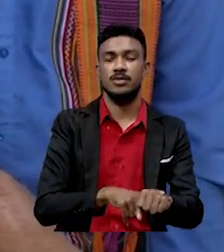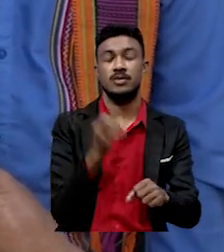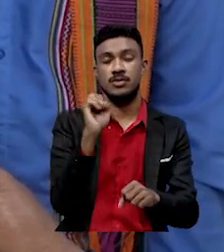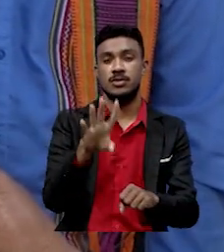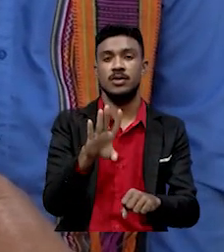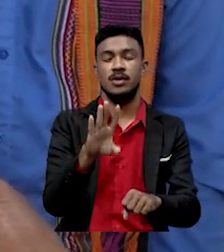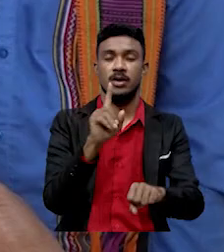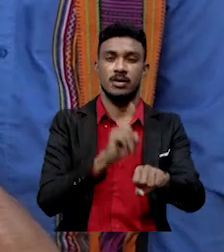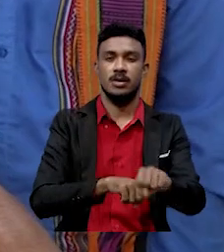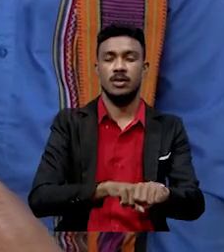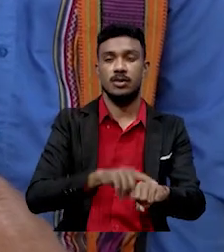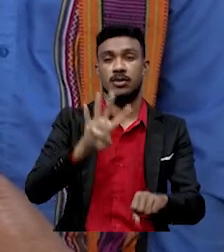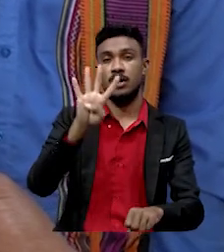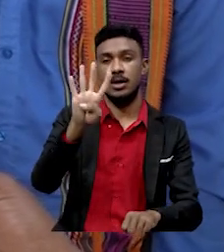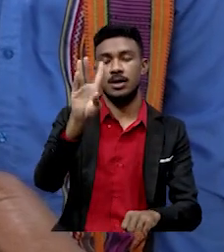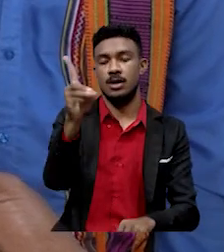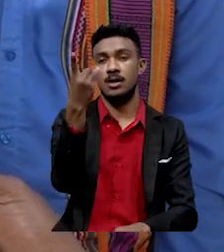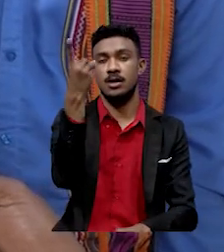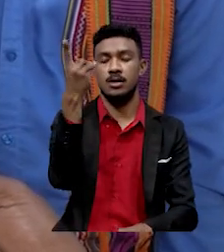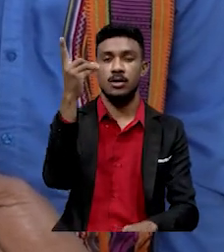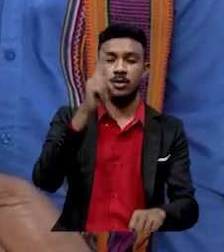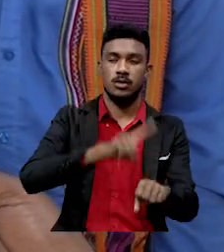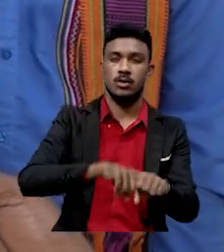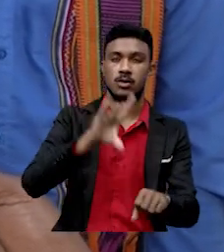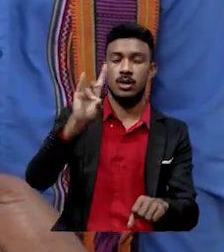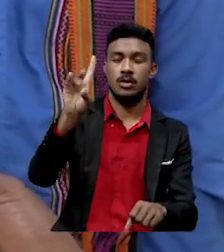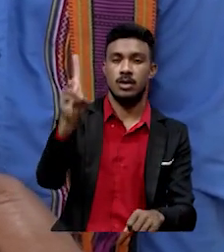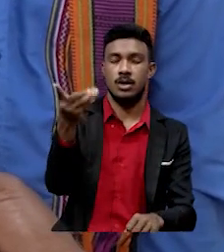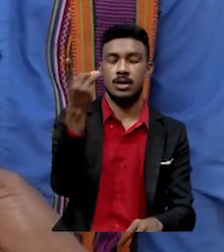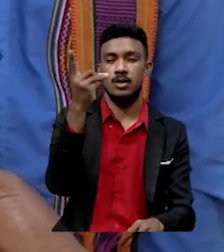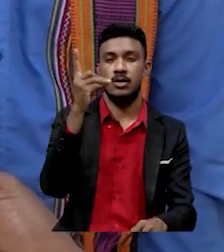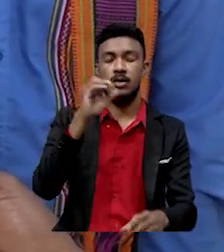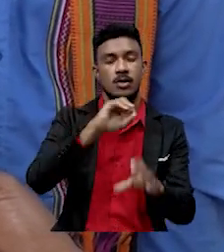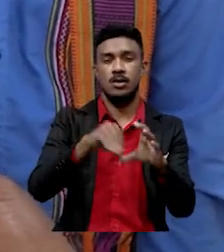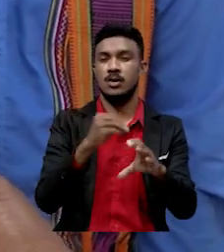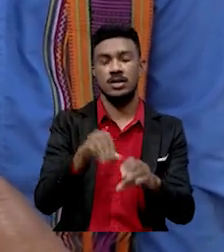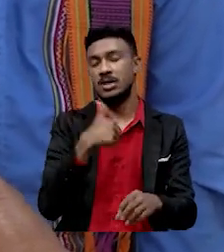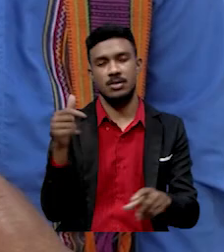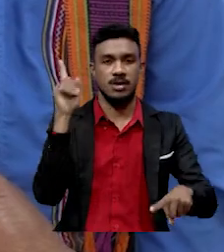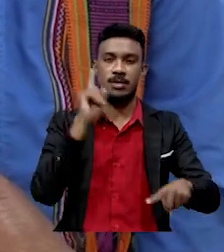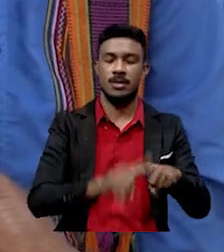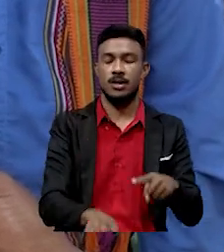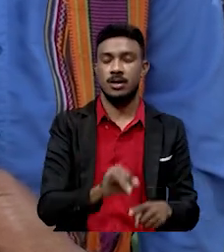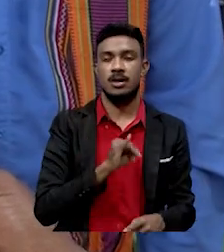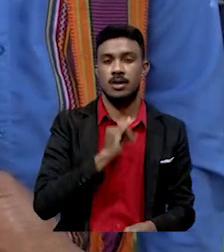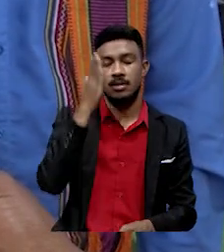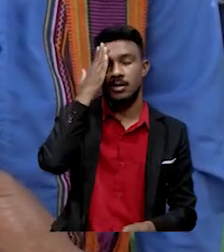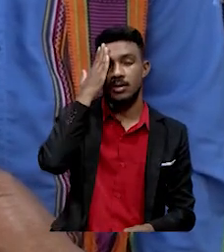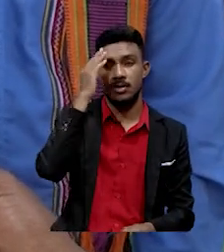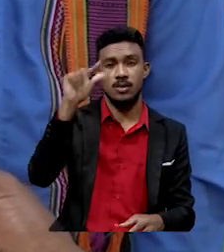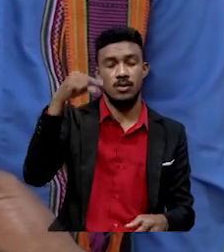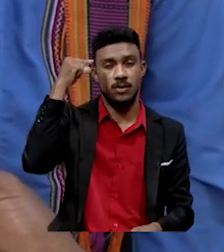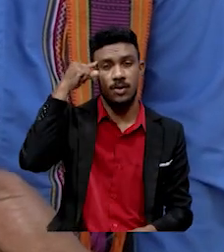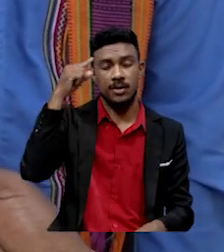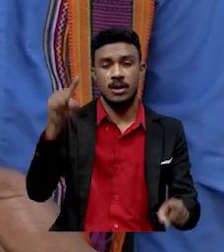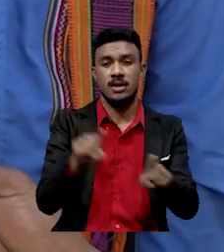hat madrugada, to tukhitu de der. Depois de horas erne la bele. Então, a ONU encata, o governo não